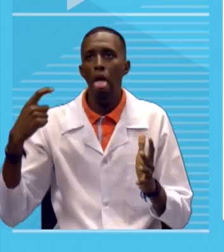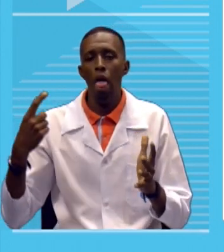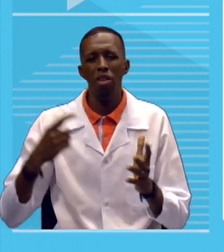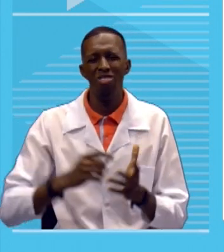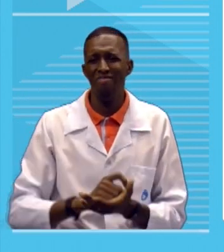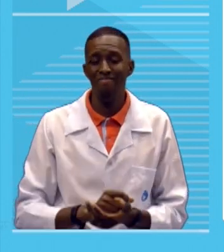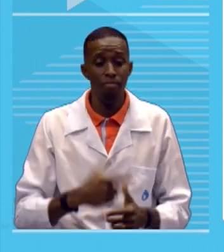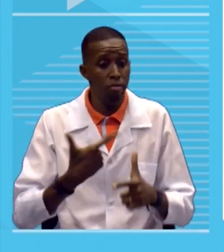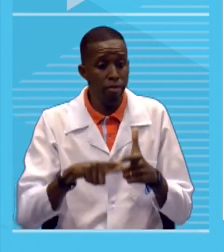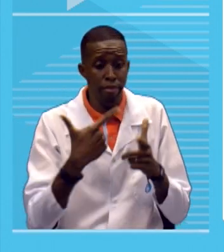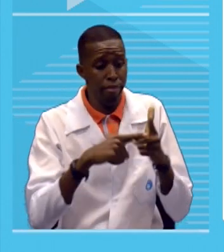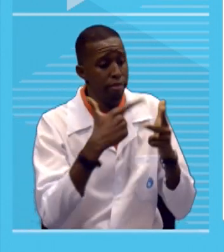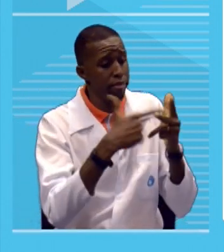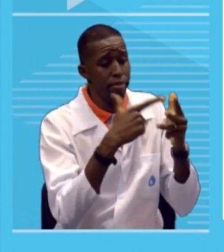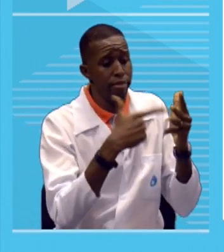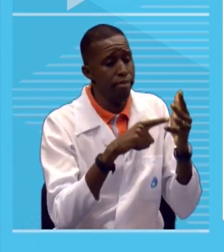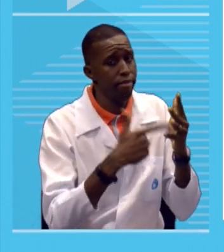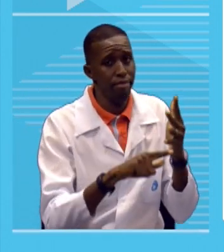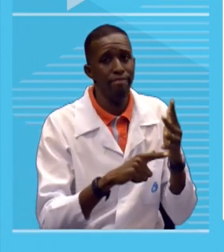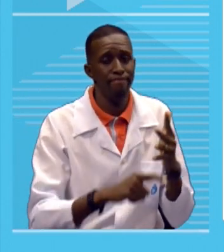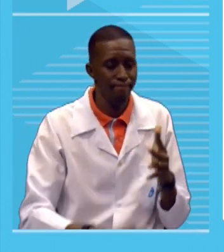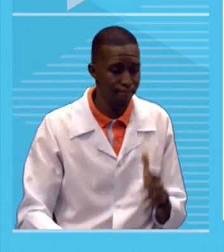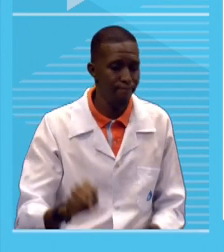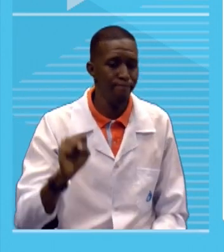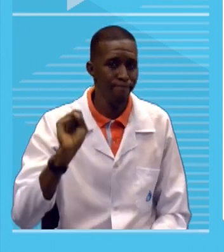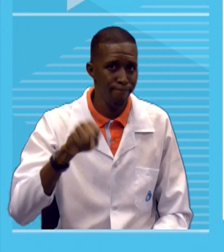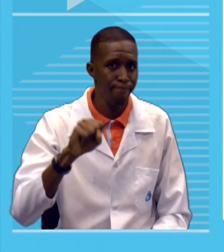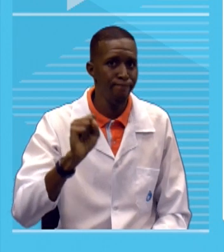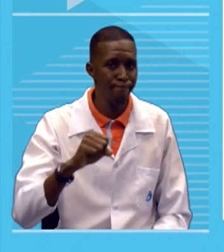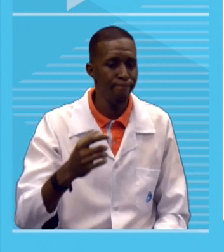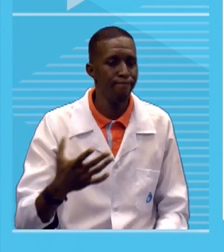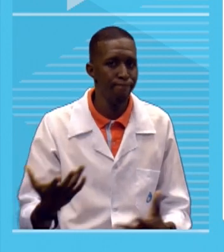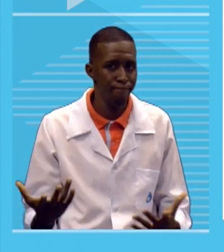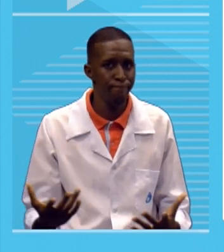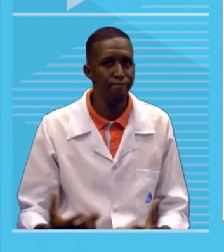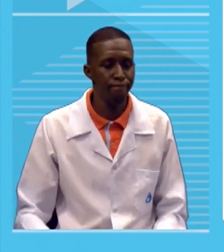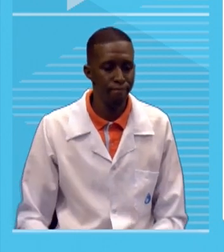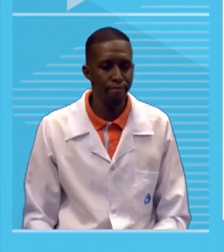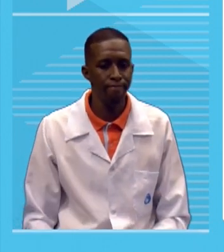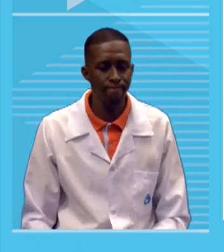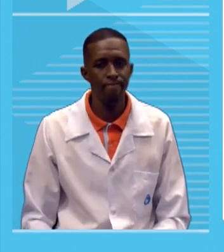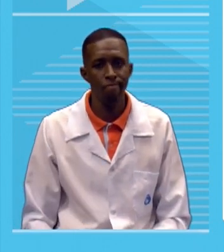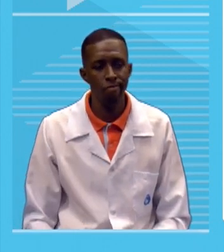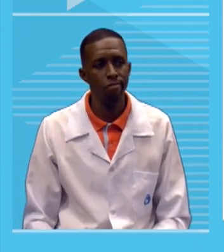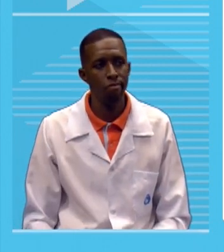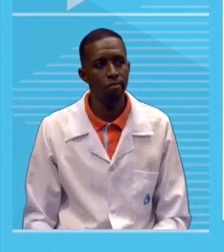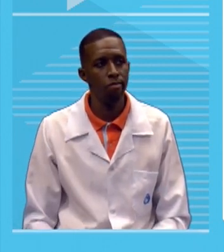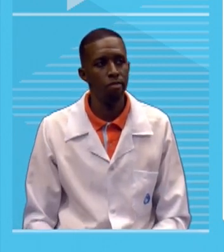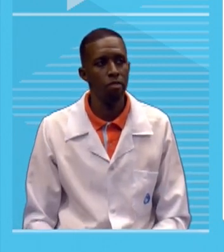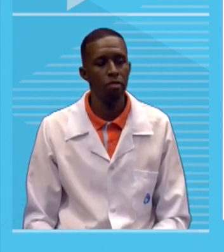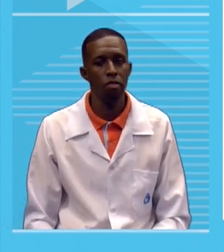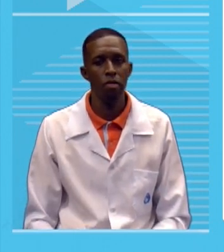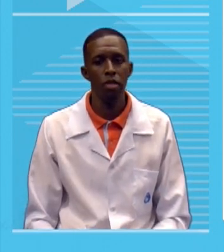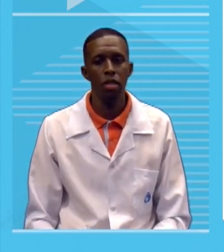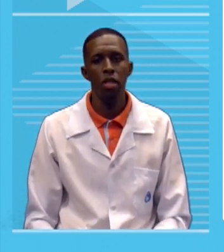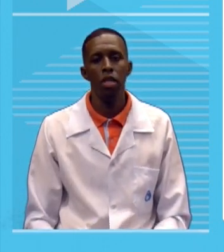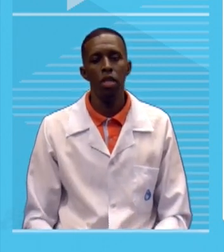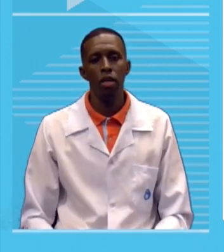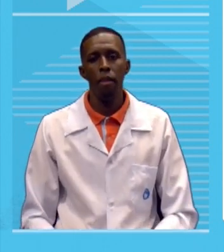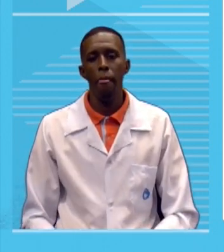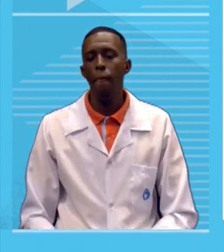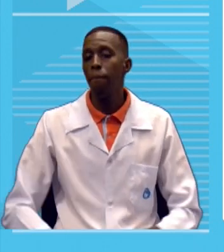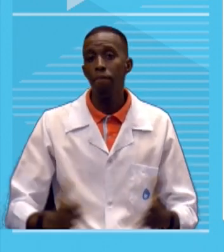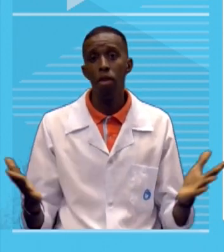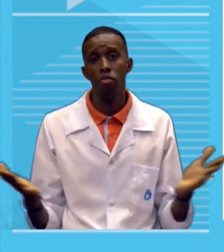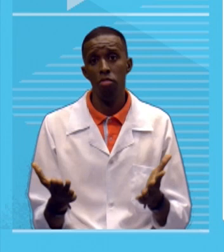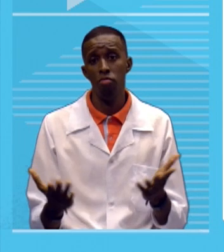uma revisão dessa urbanização do Brasil lá no período colonial até o século XX e o século XXI, e agora nós